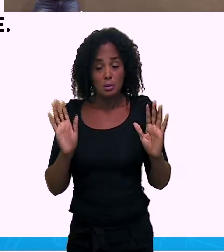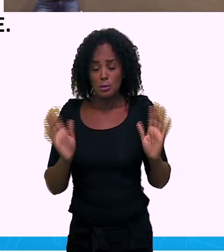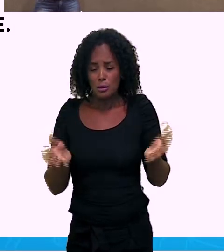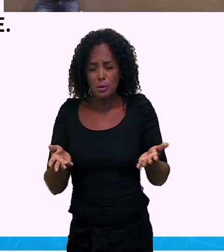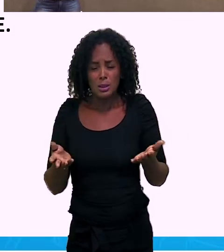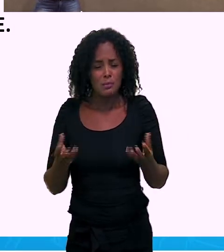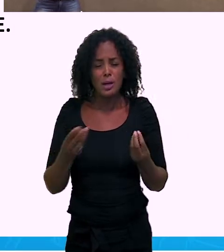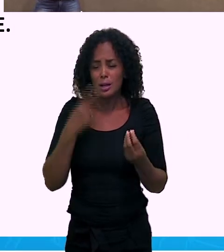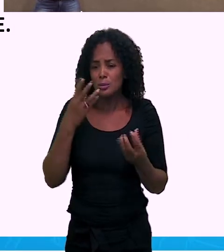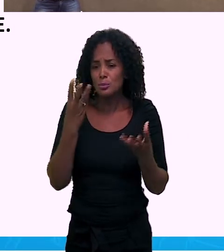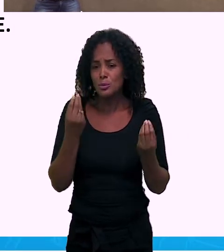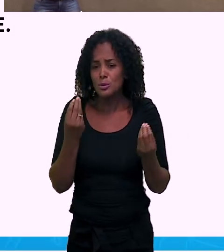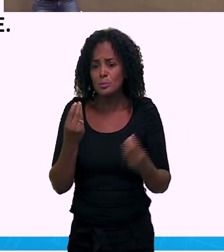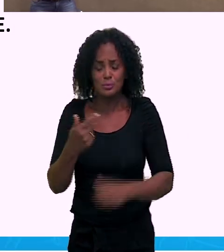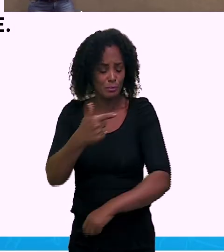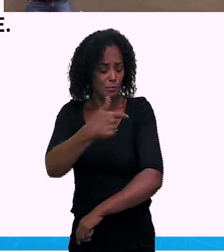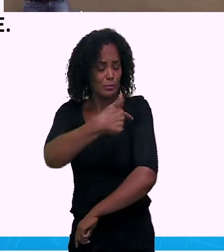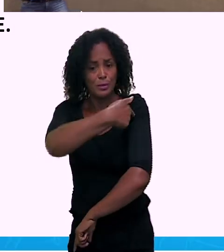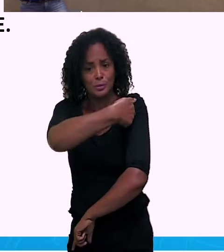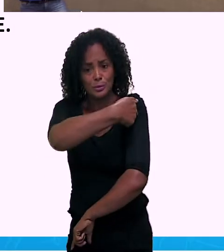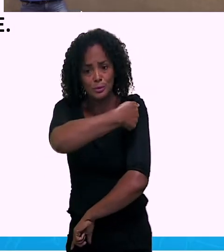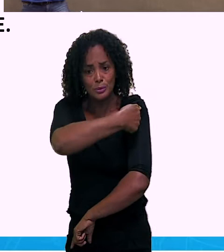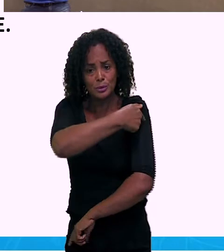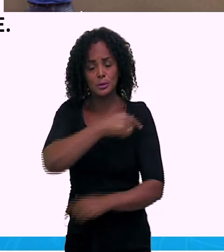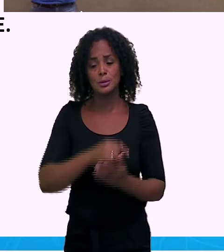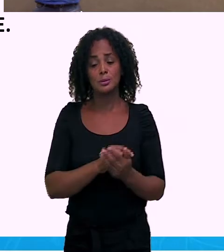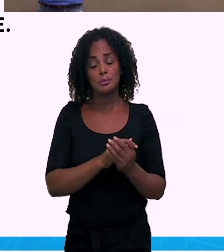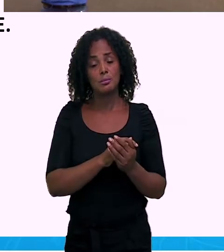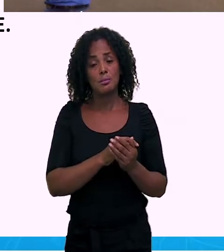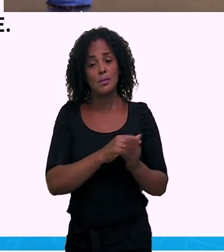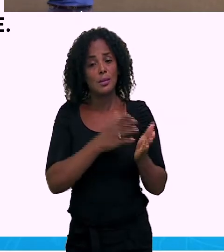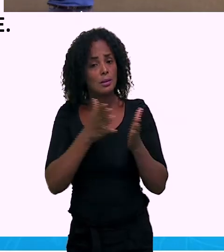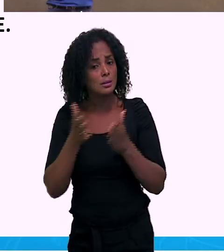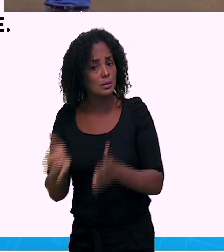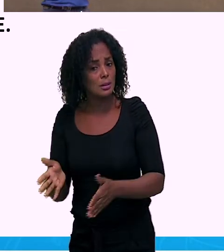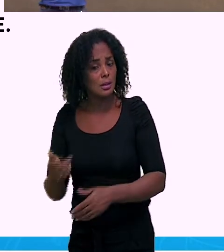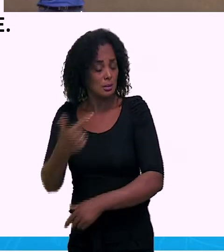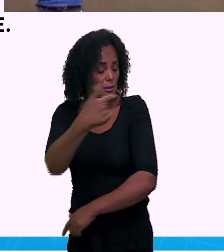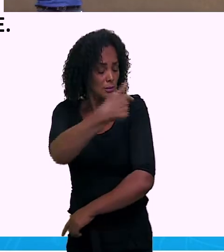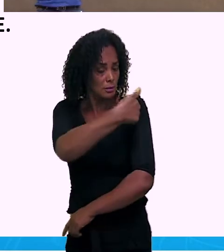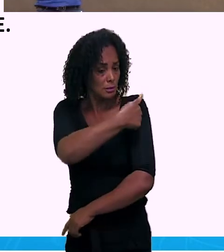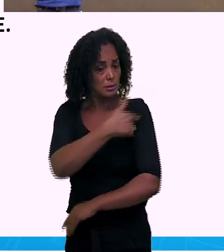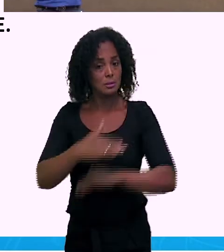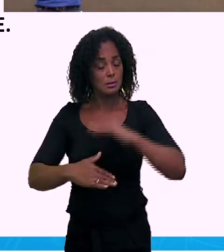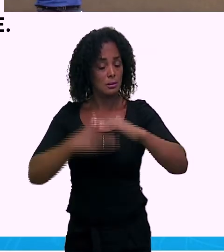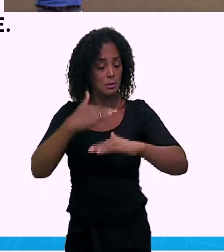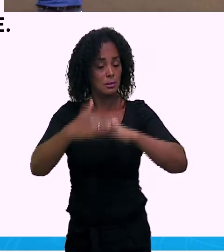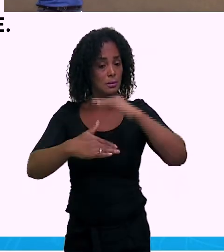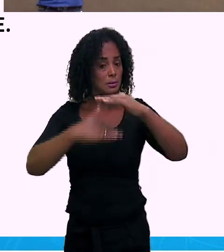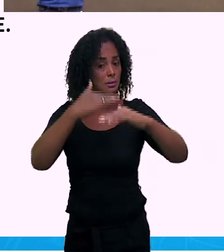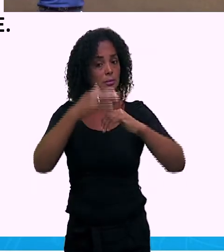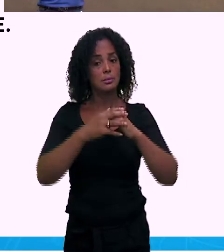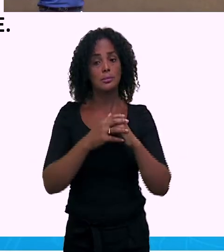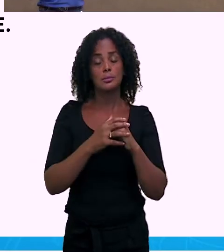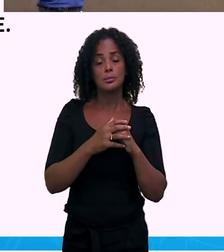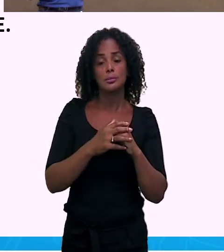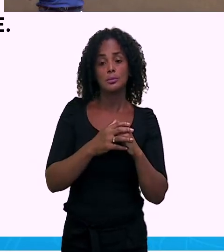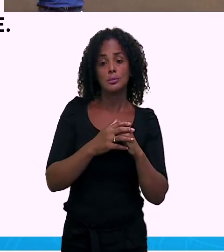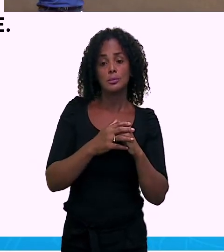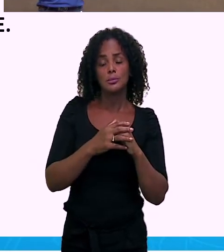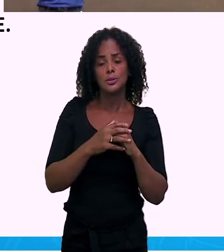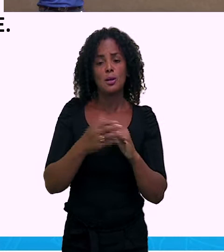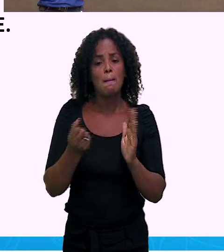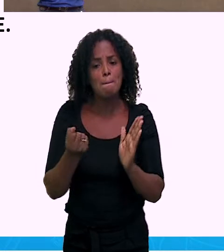sobre vacina, né? Então, a chegada da vacina, a evolução, isso são marcas no tempo, né? Então